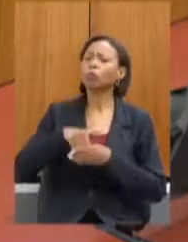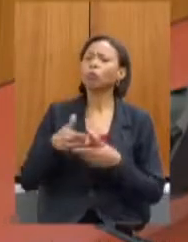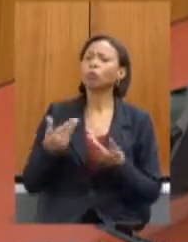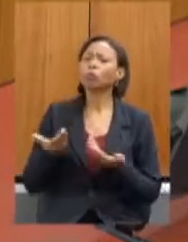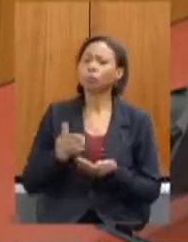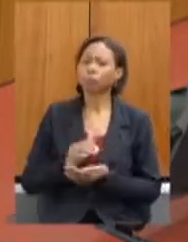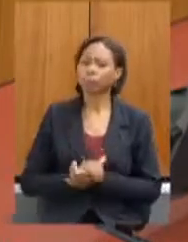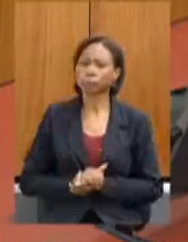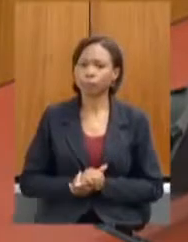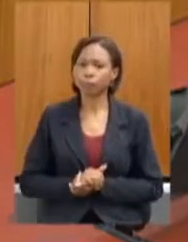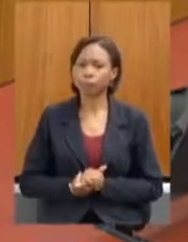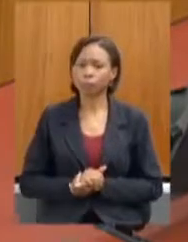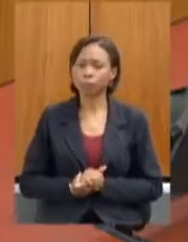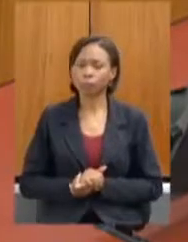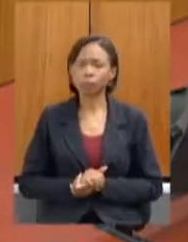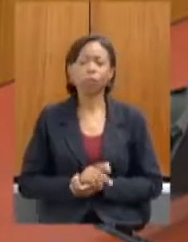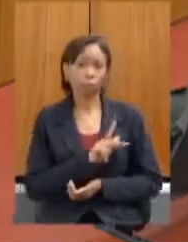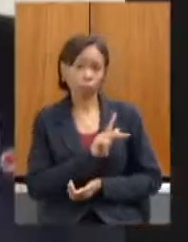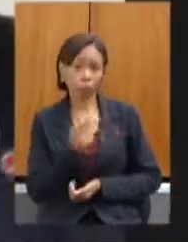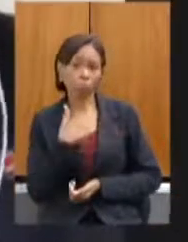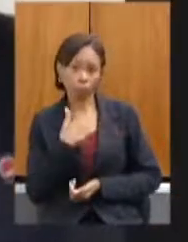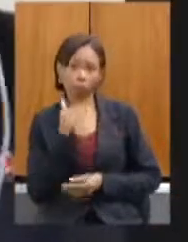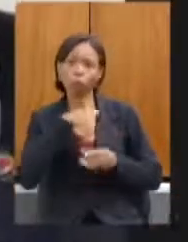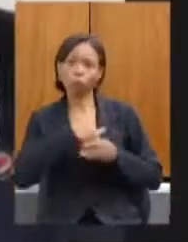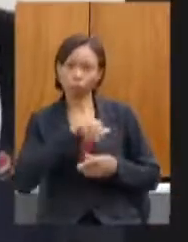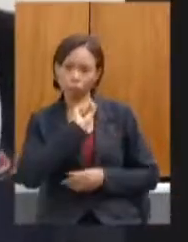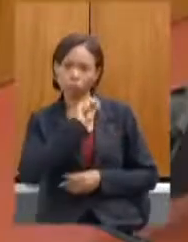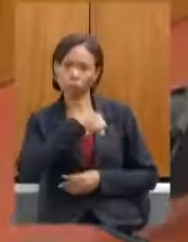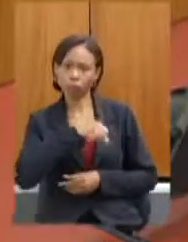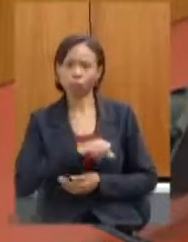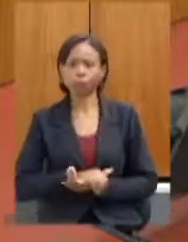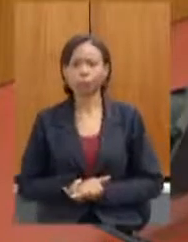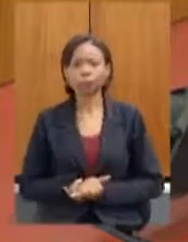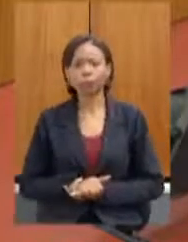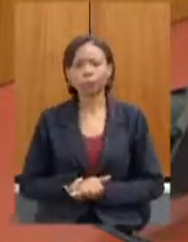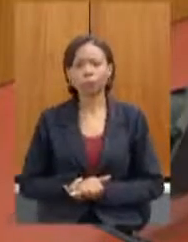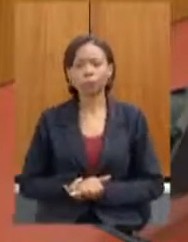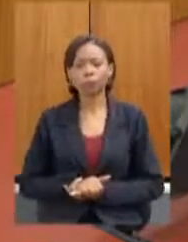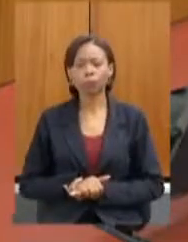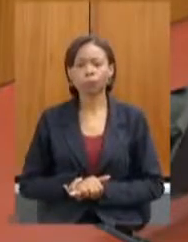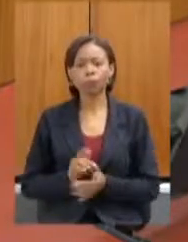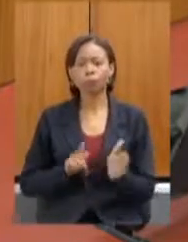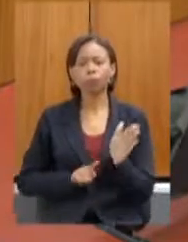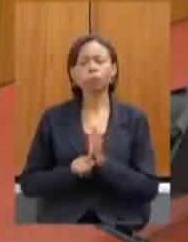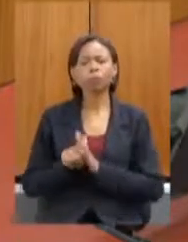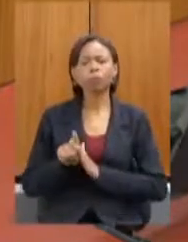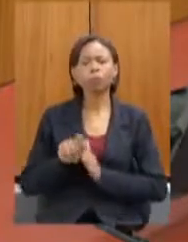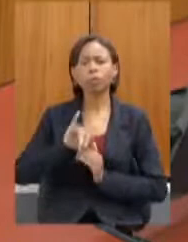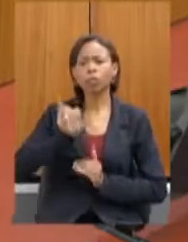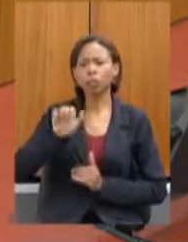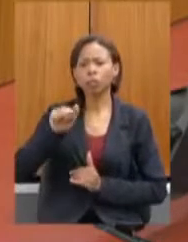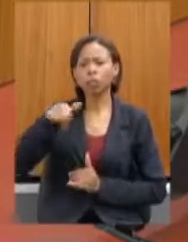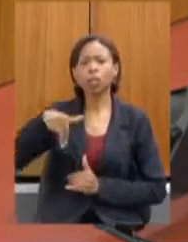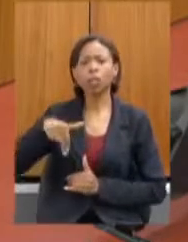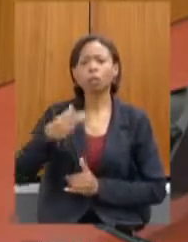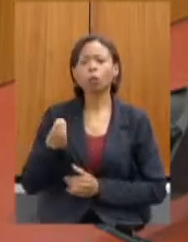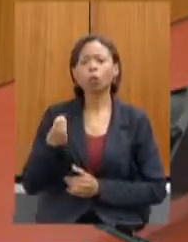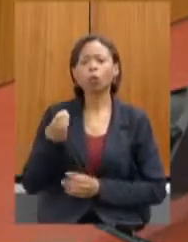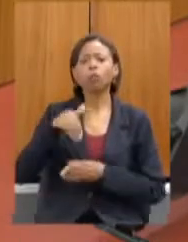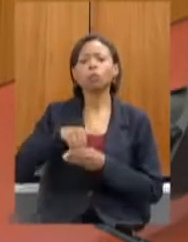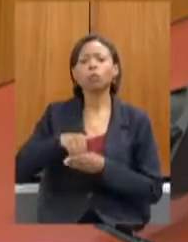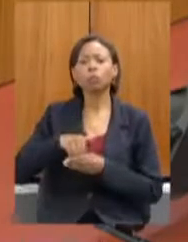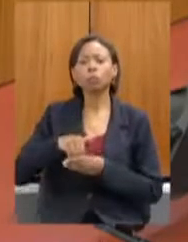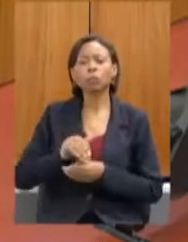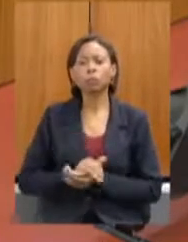requerimento senhor presidente eu volto sim Evo da água do Doutor Jean Freire como vota o